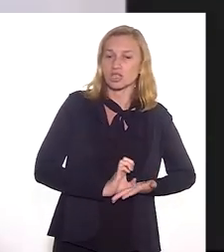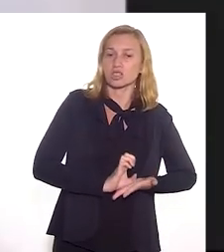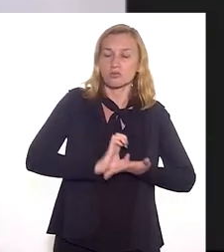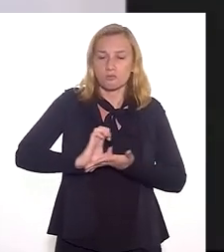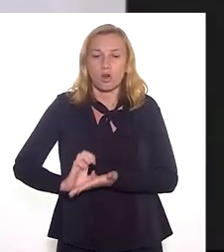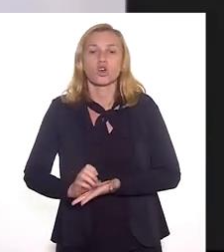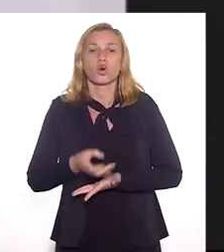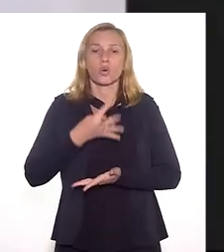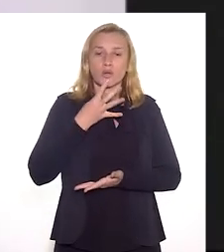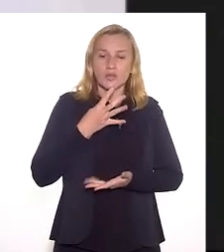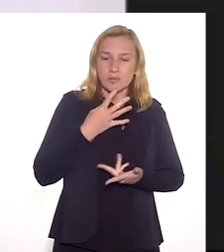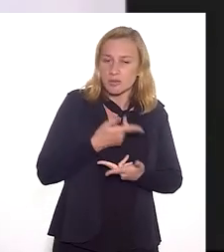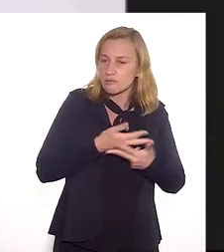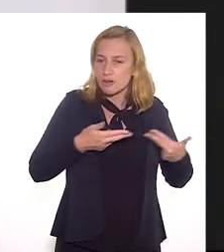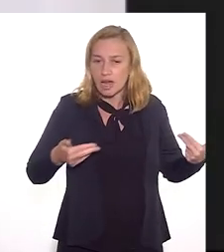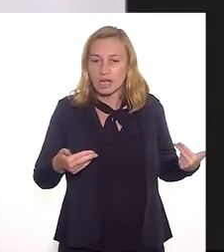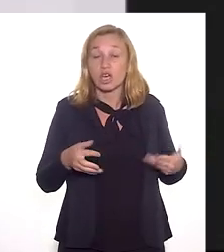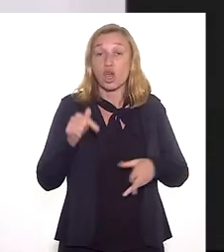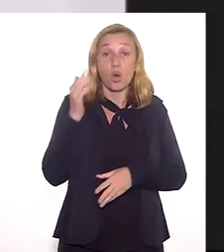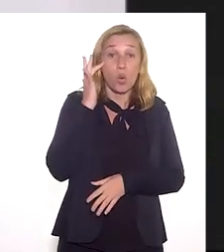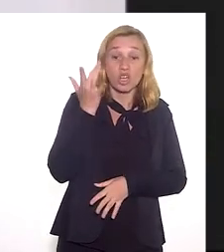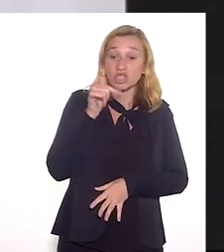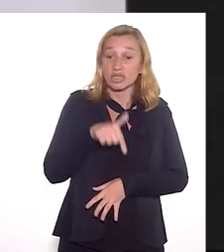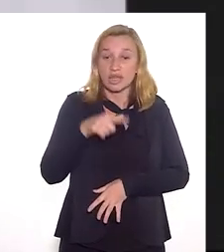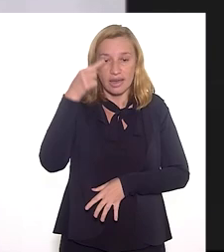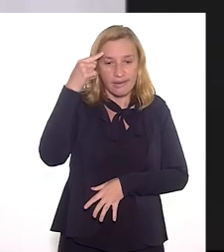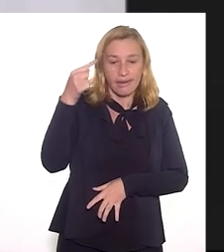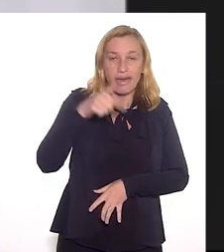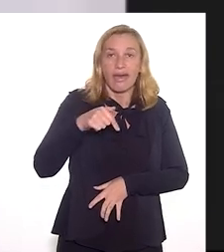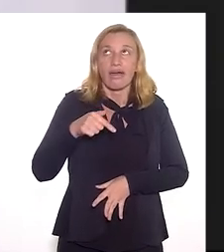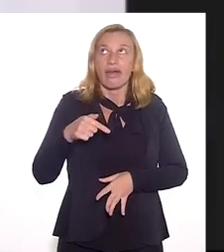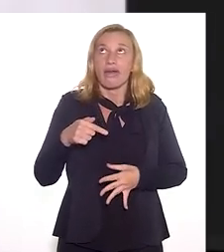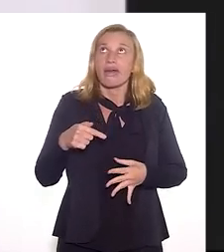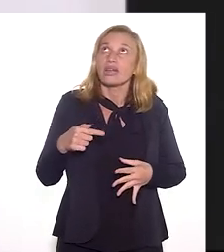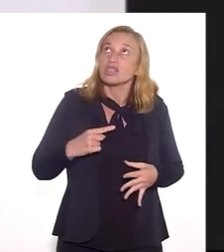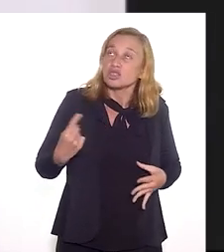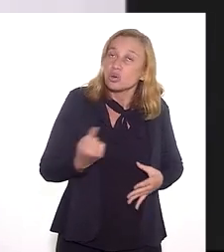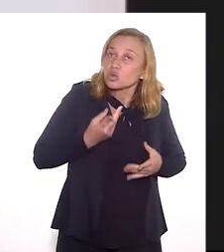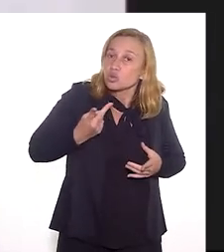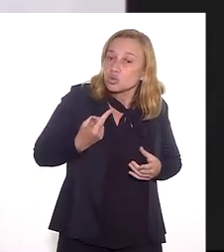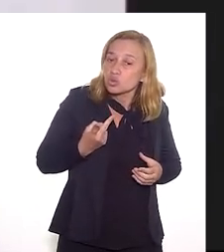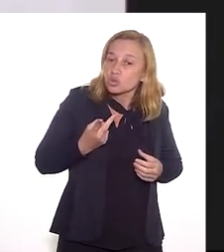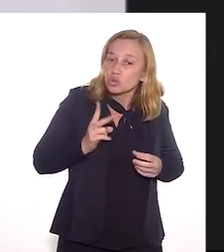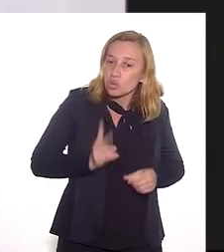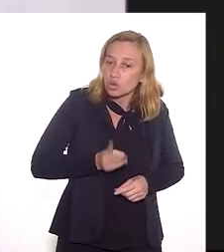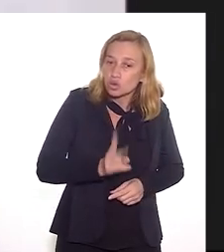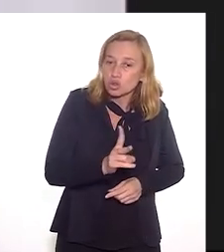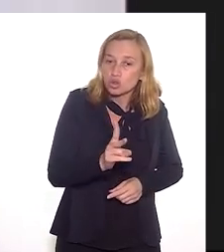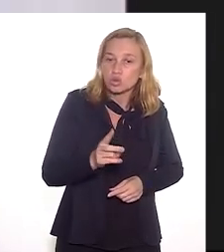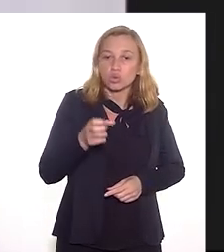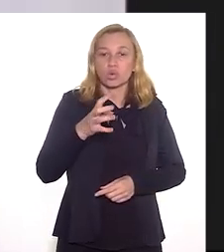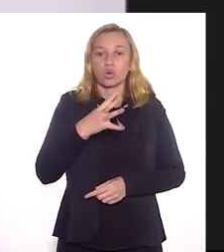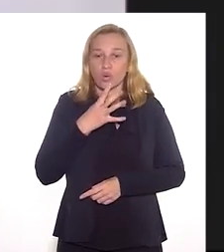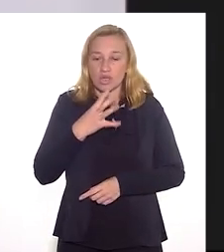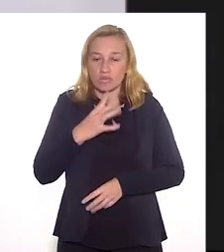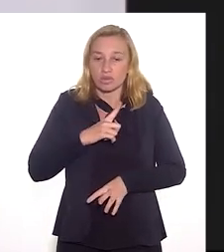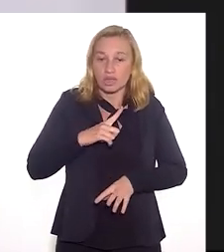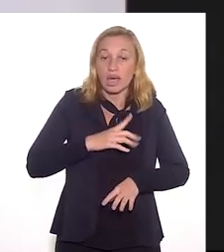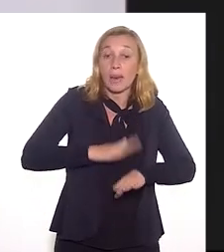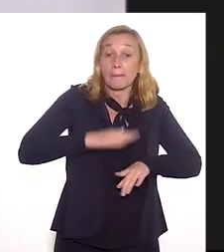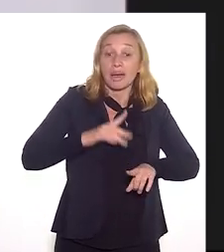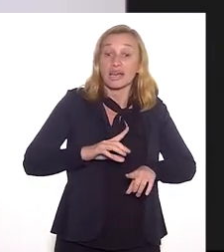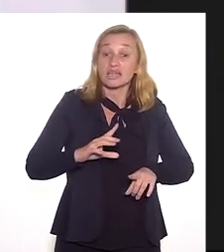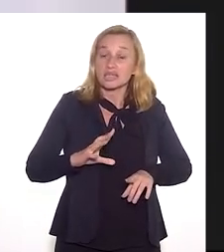ponta, a gente exporta muito conhecimento, e eu acho que a ideia aqui é tentar fazer com que a gente continue